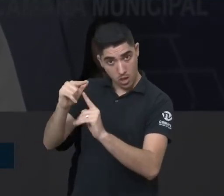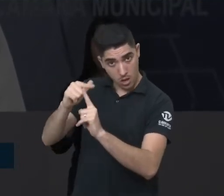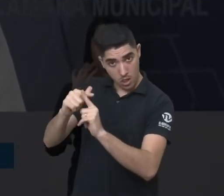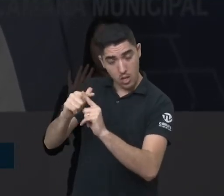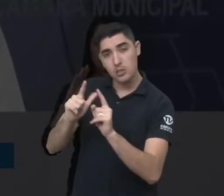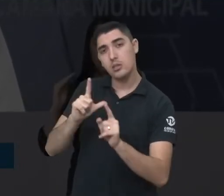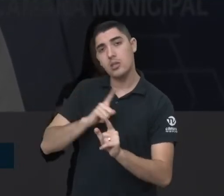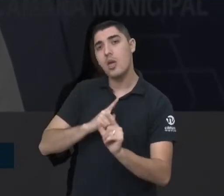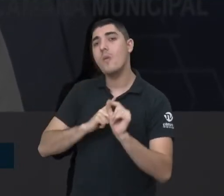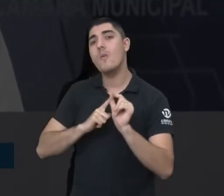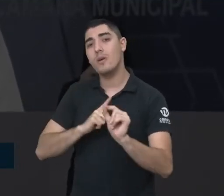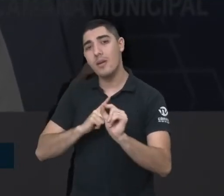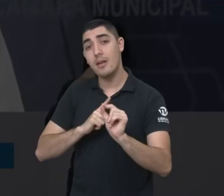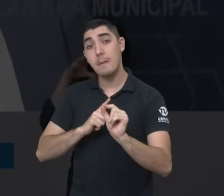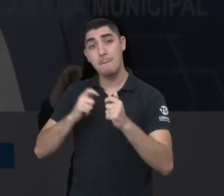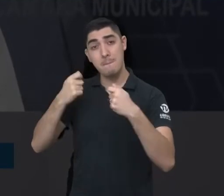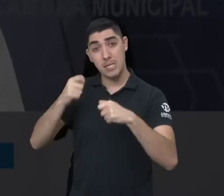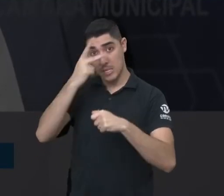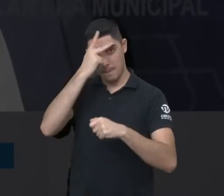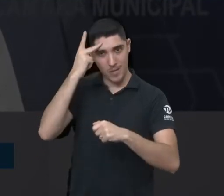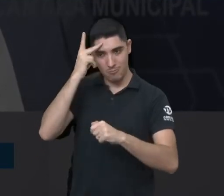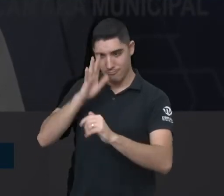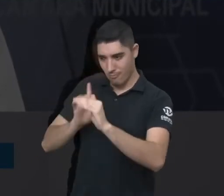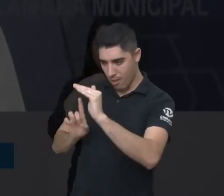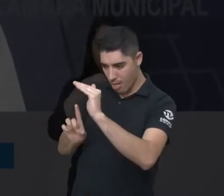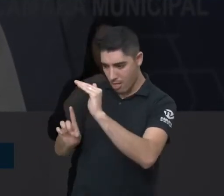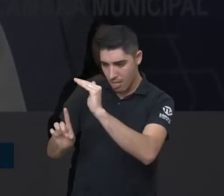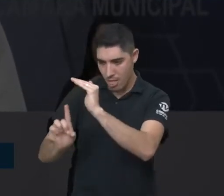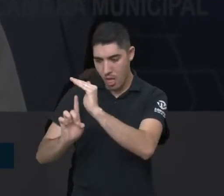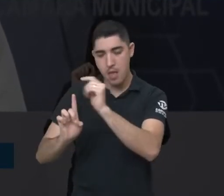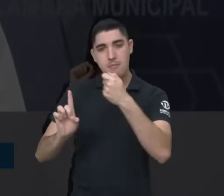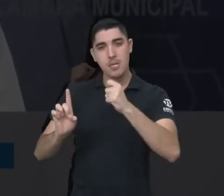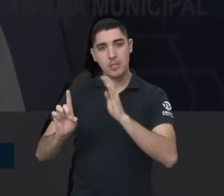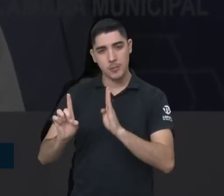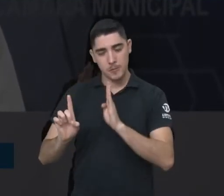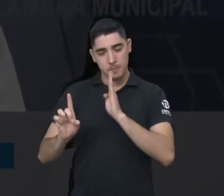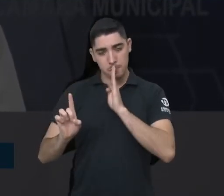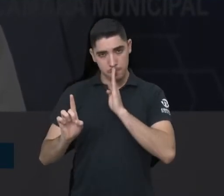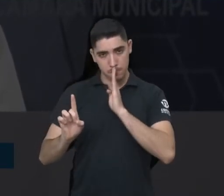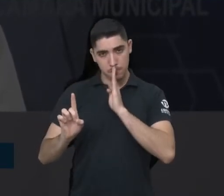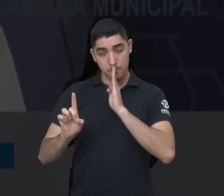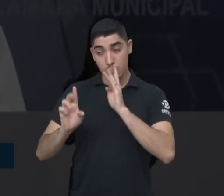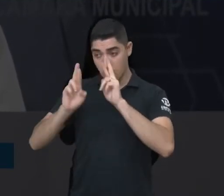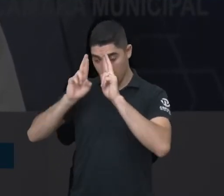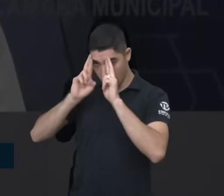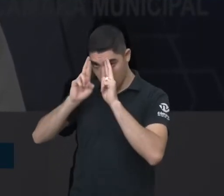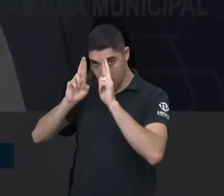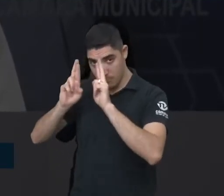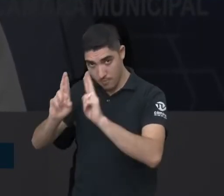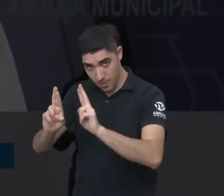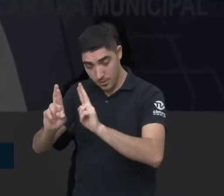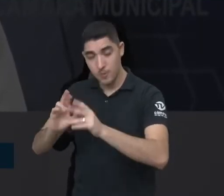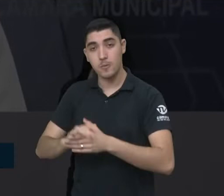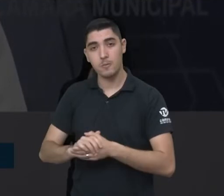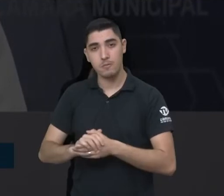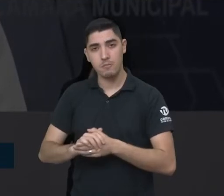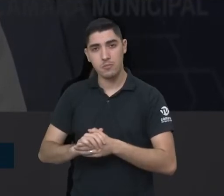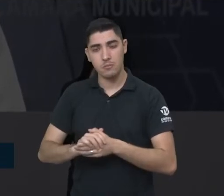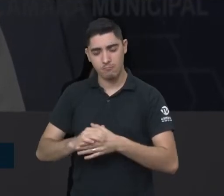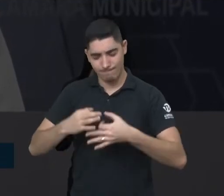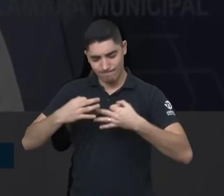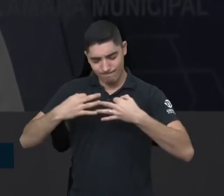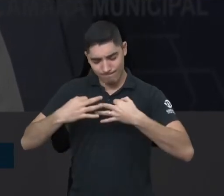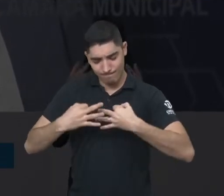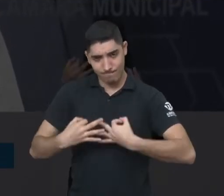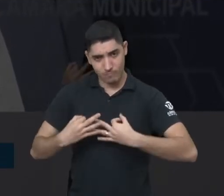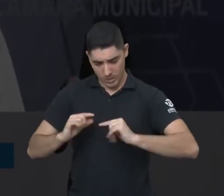se exige dos que aí penetram silêncio, respeito, dignidade